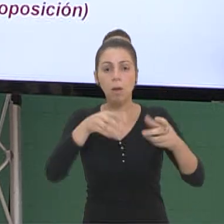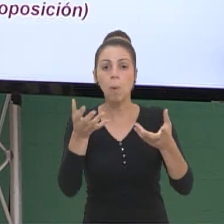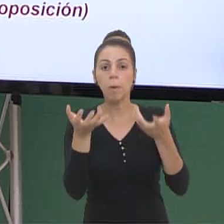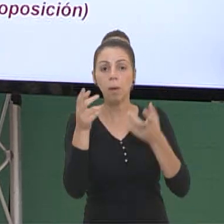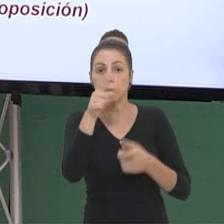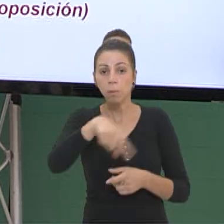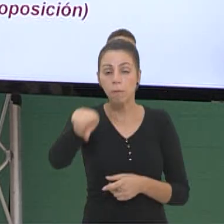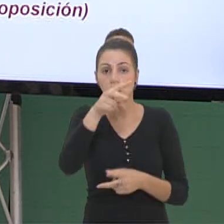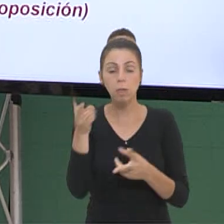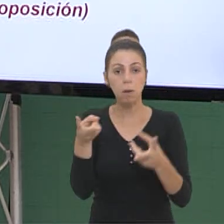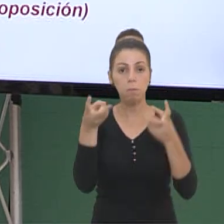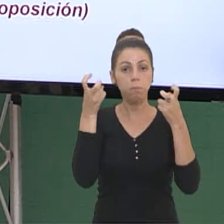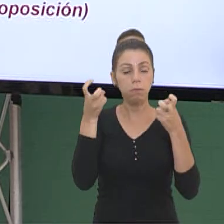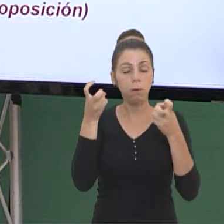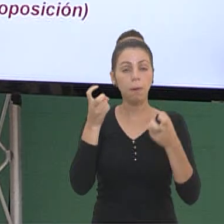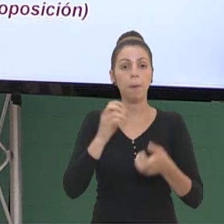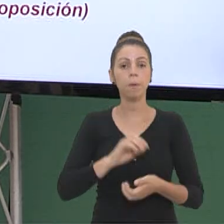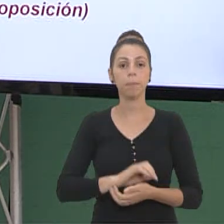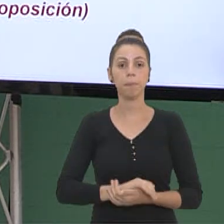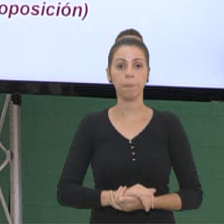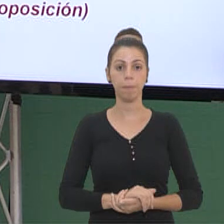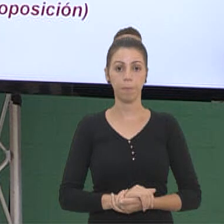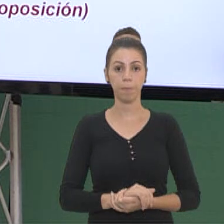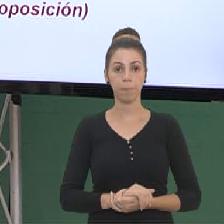observem. Rendir-se,